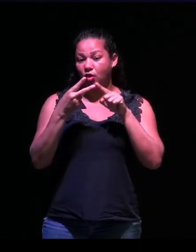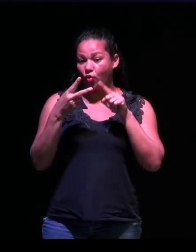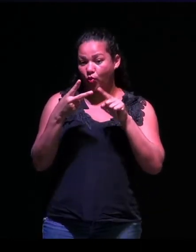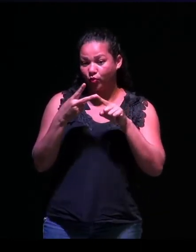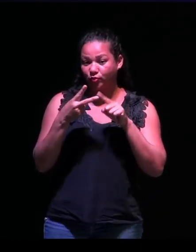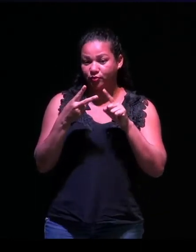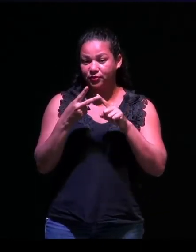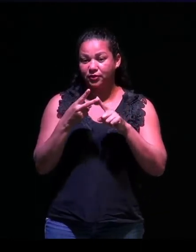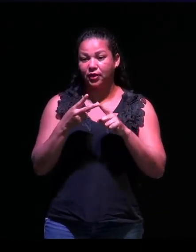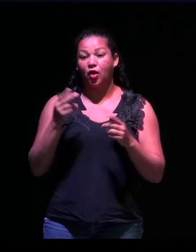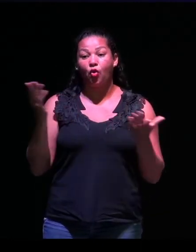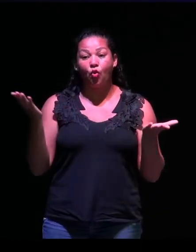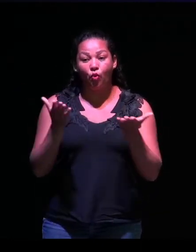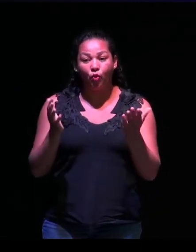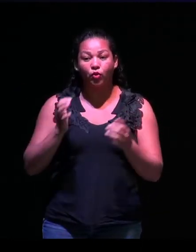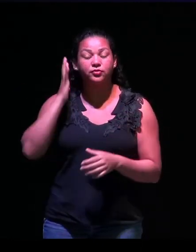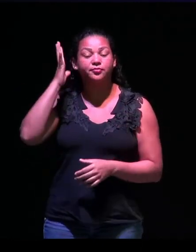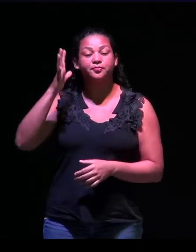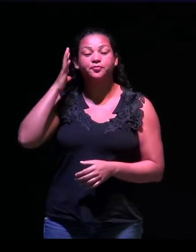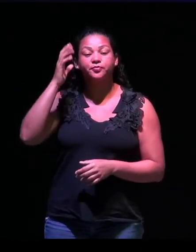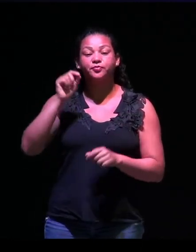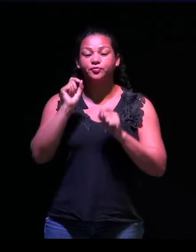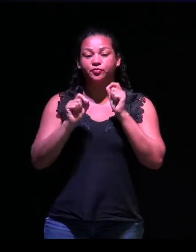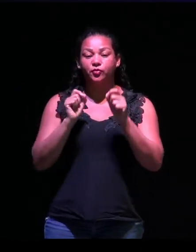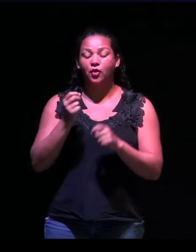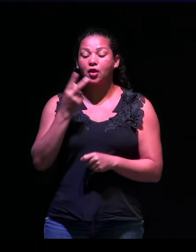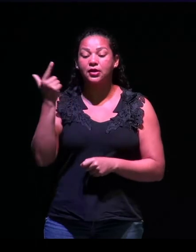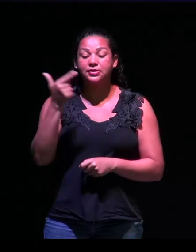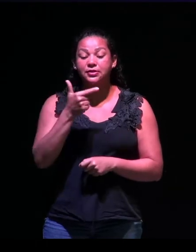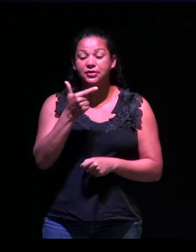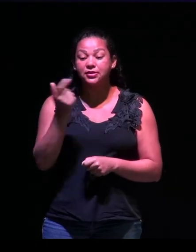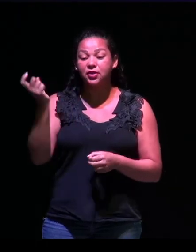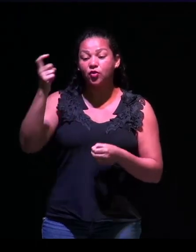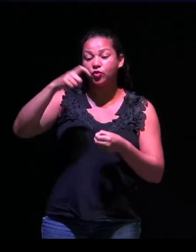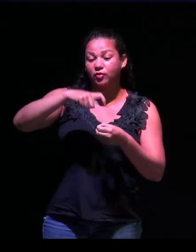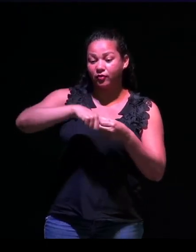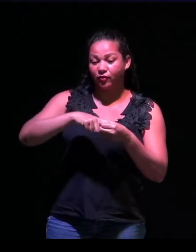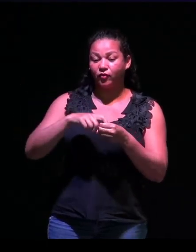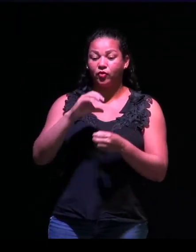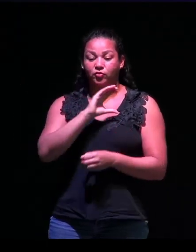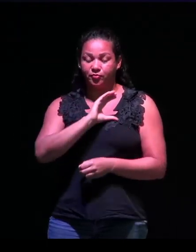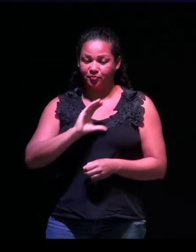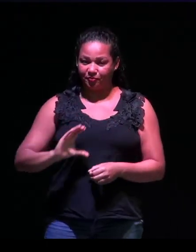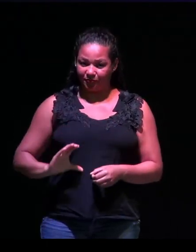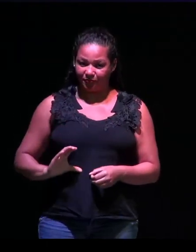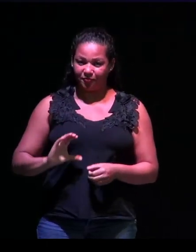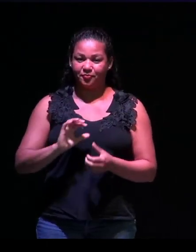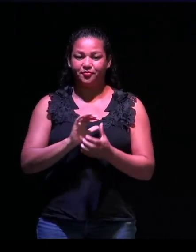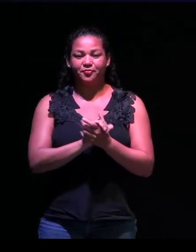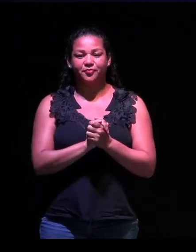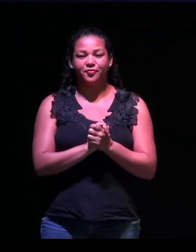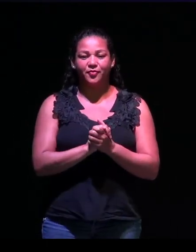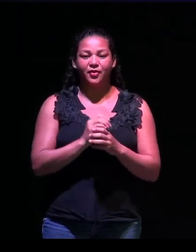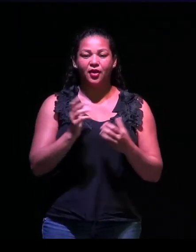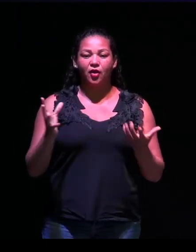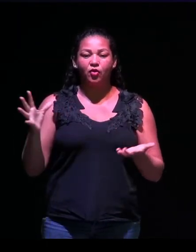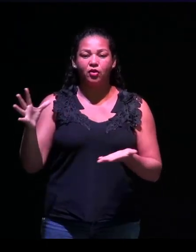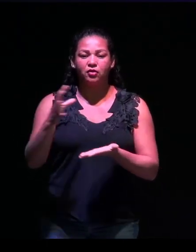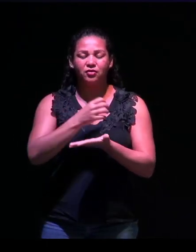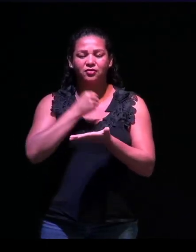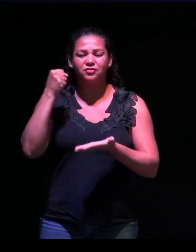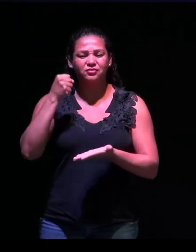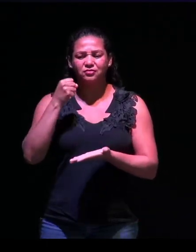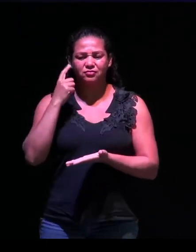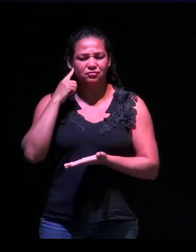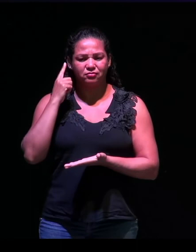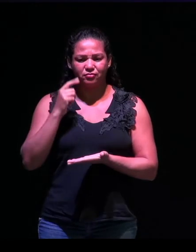hoje, falar hoje sobre a segunda vinda de Cristo à terra, porque na primeira, no arrebatamento, ele vai vir até as nuvens, a Bíblia